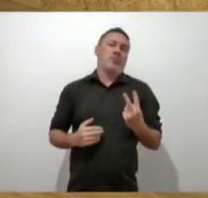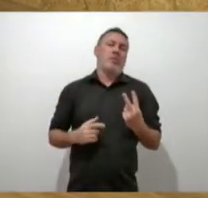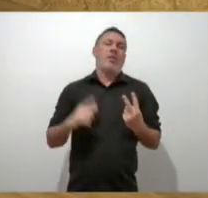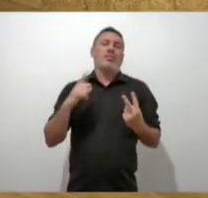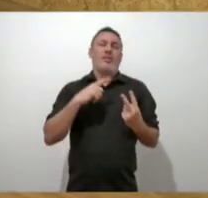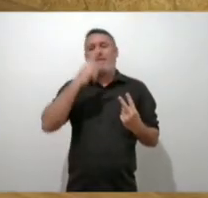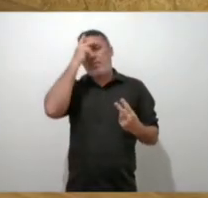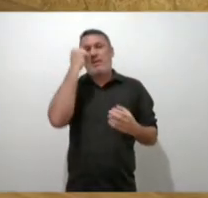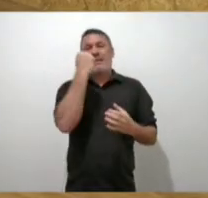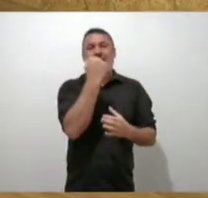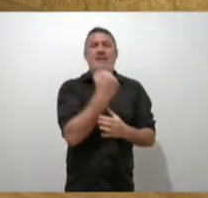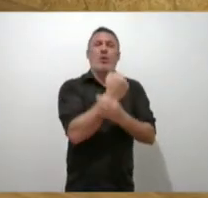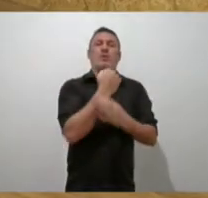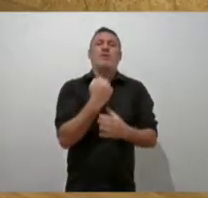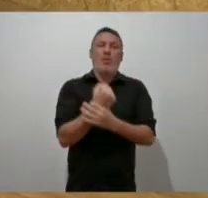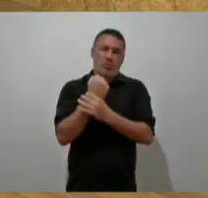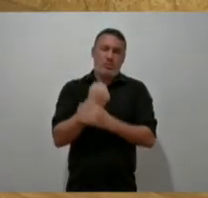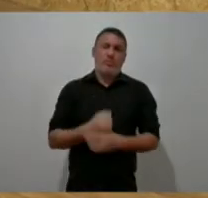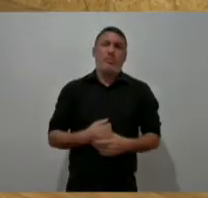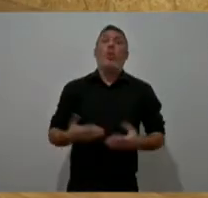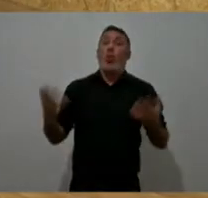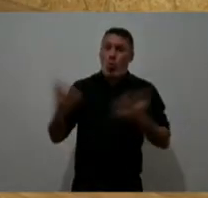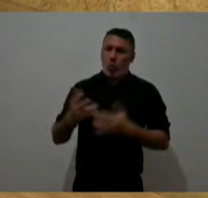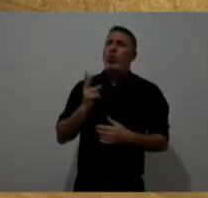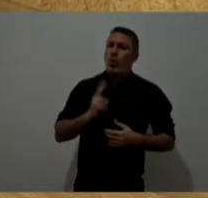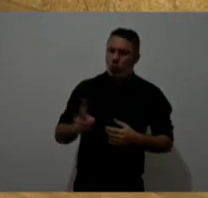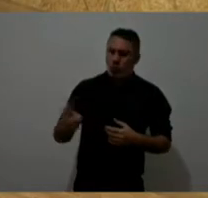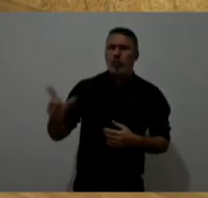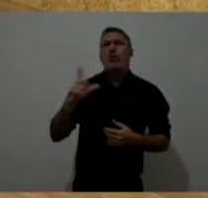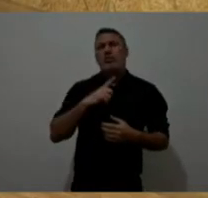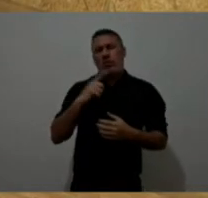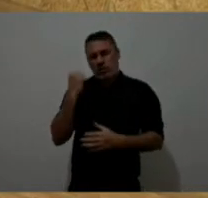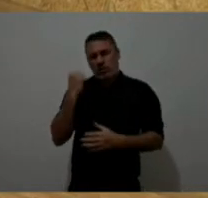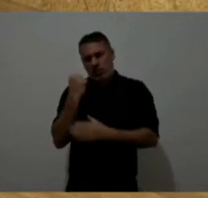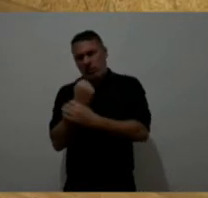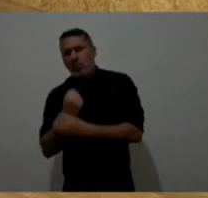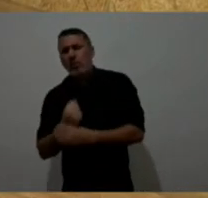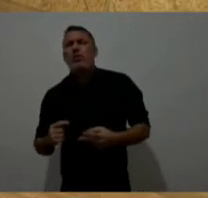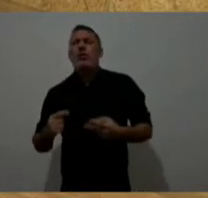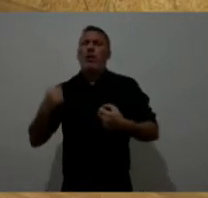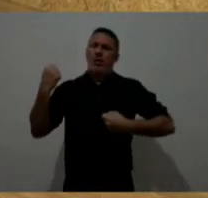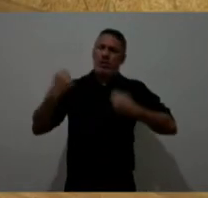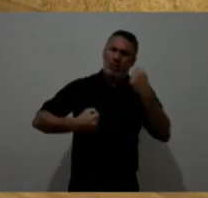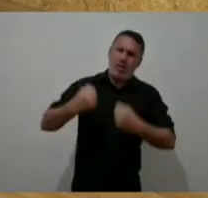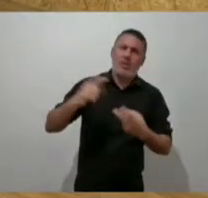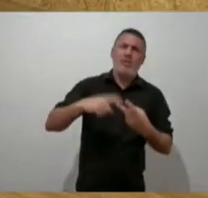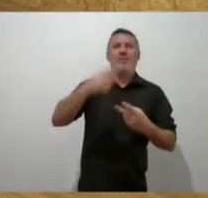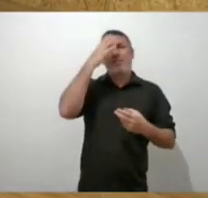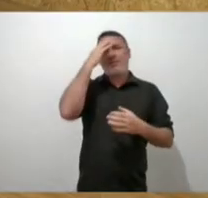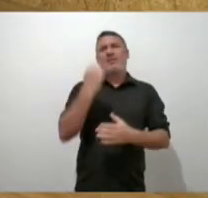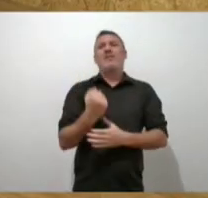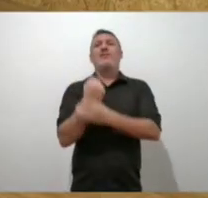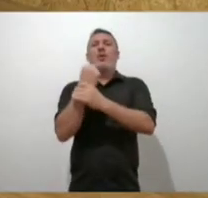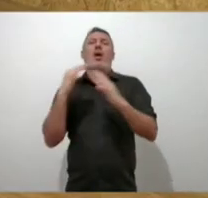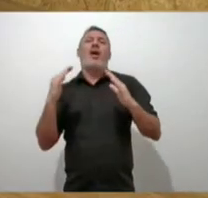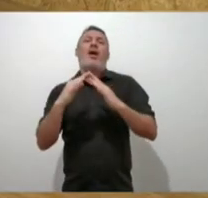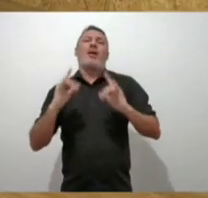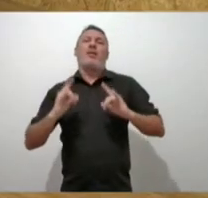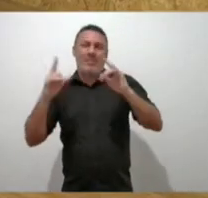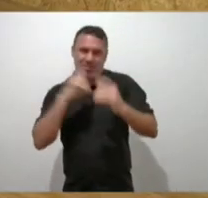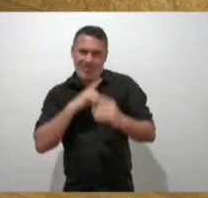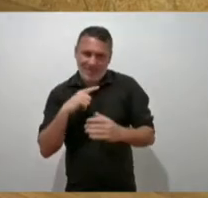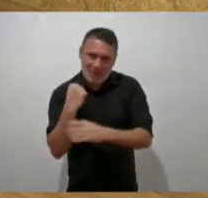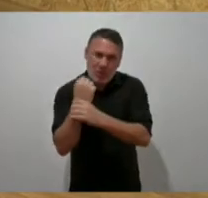Hoje, nós temos o seguro de automóvel, todo mundo conhece, o residencial e outras